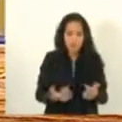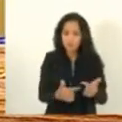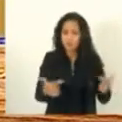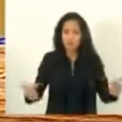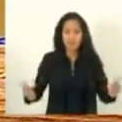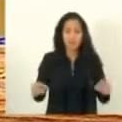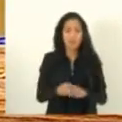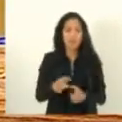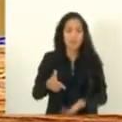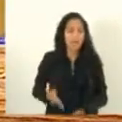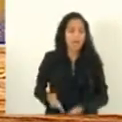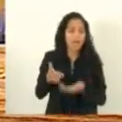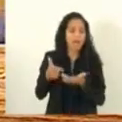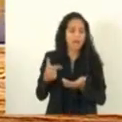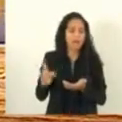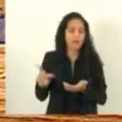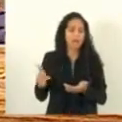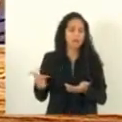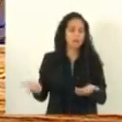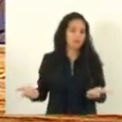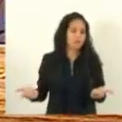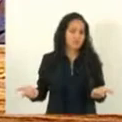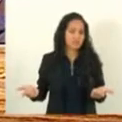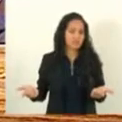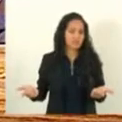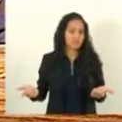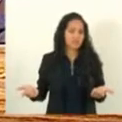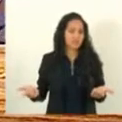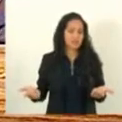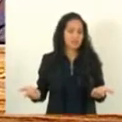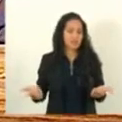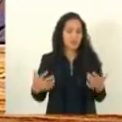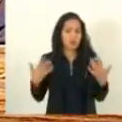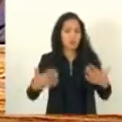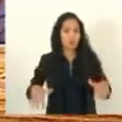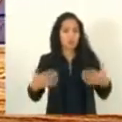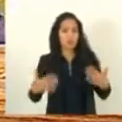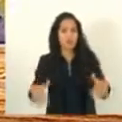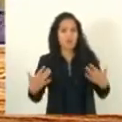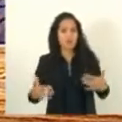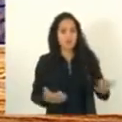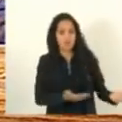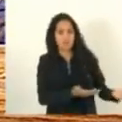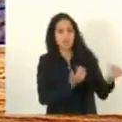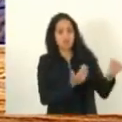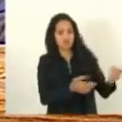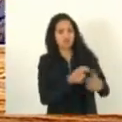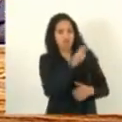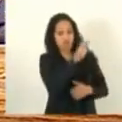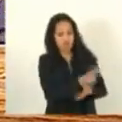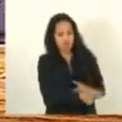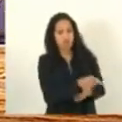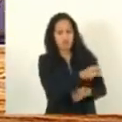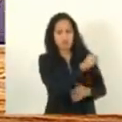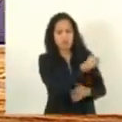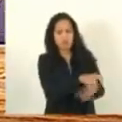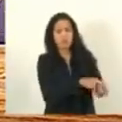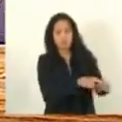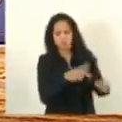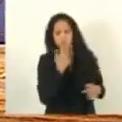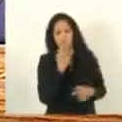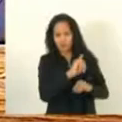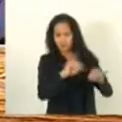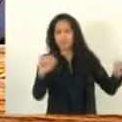cima desarmado, ainda por cima refém, né, de um meliante. É um jovem? É um jovem, mas eu vou te